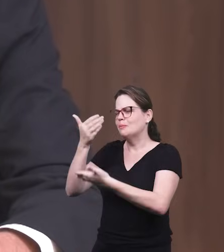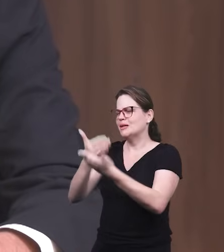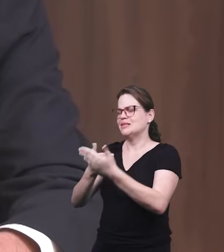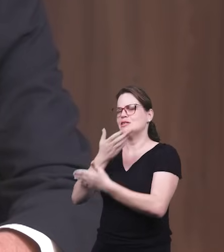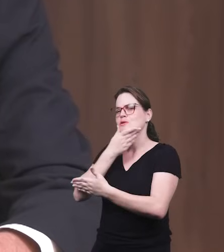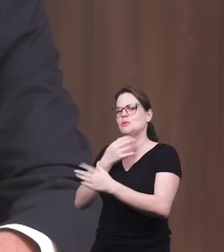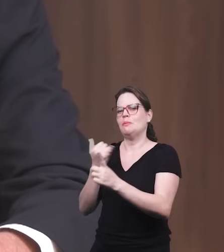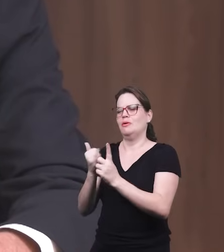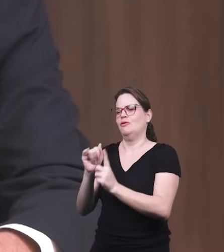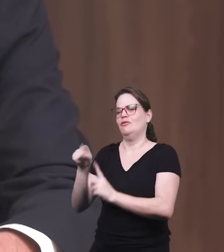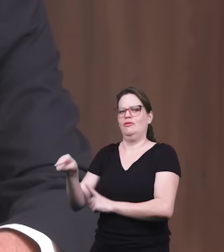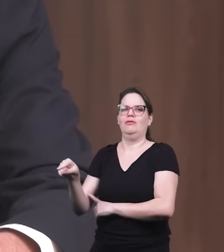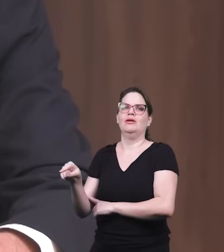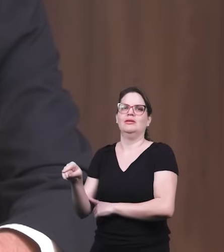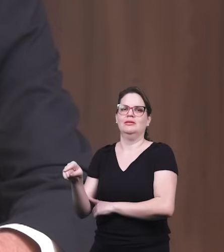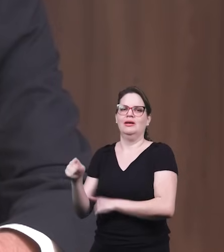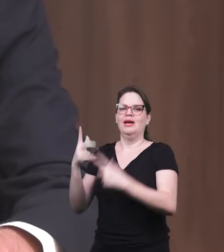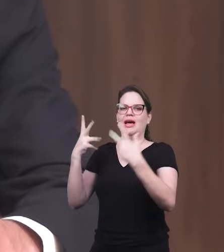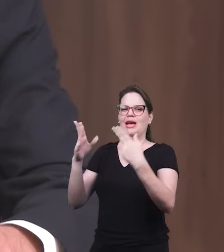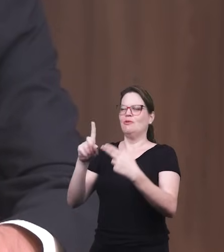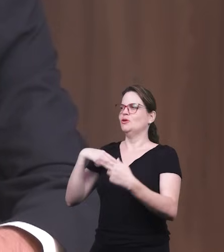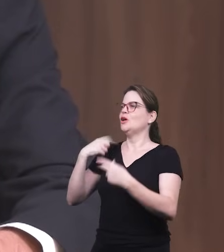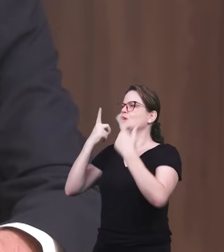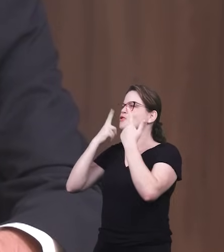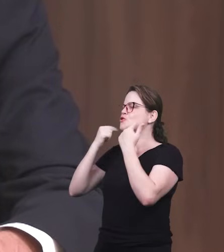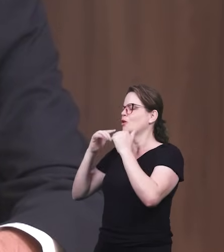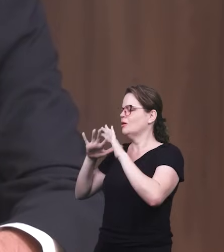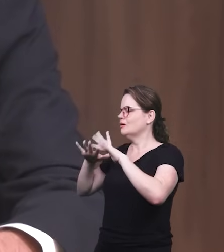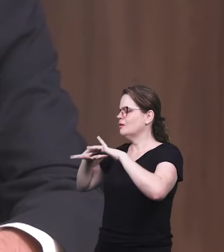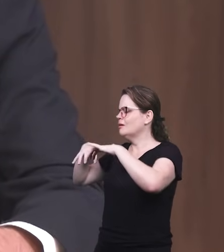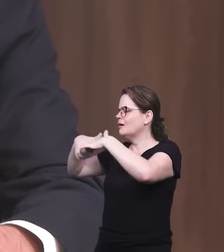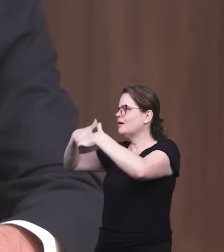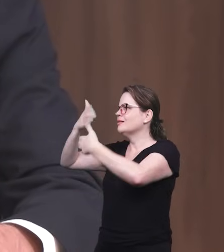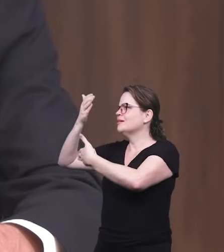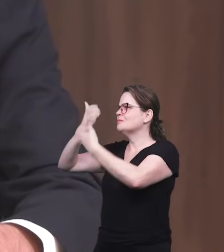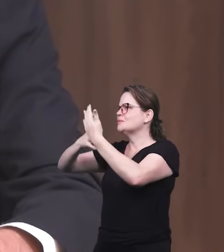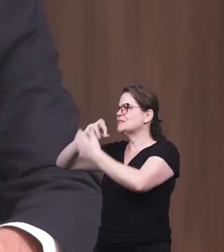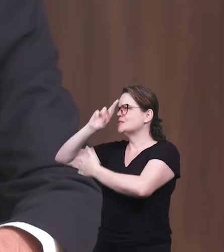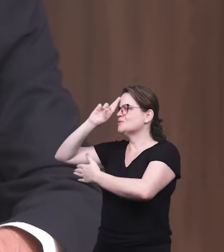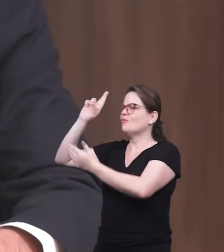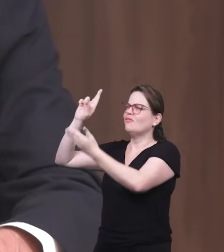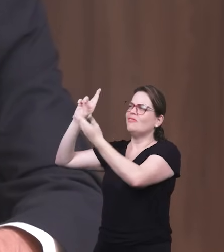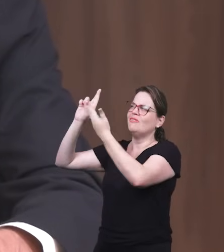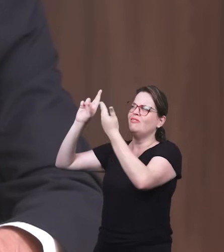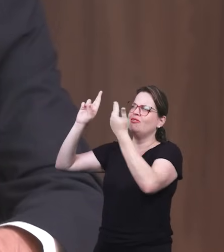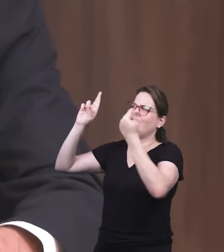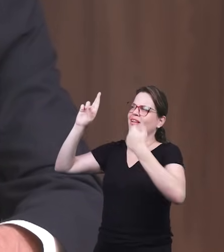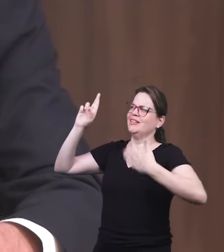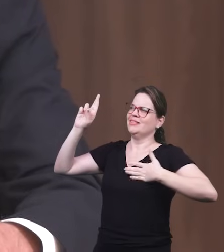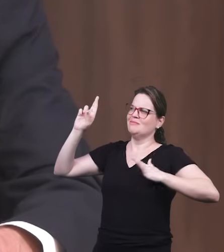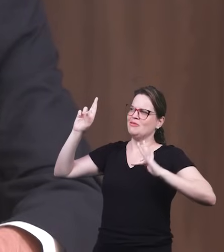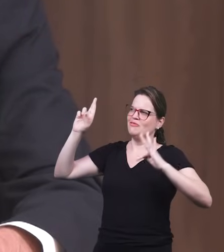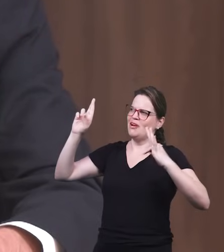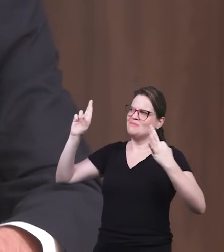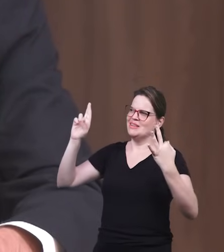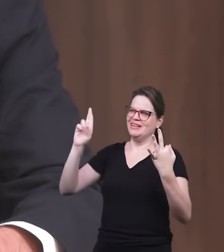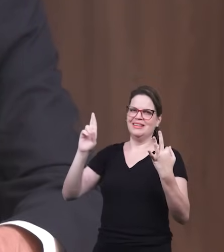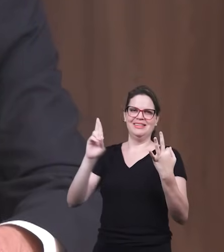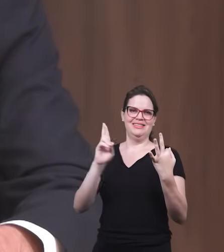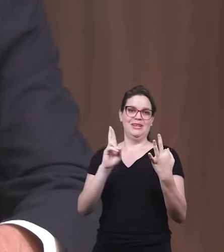uma coisa do homem de Deus. Vem na minha casa. Ele desceu. Ele entrou na